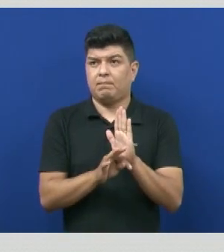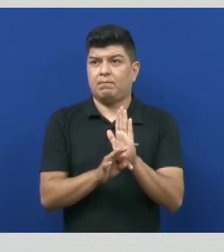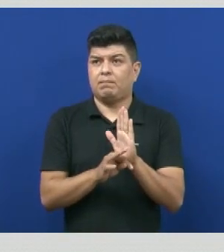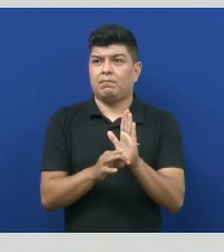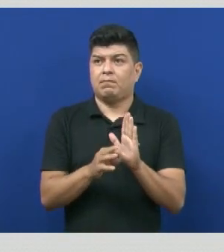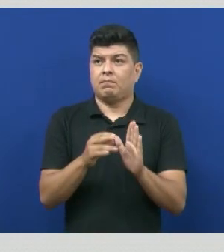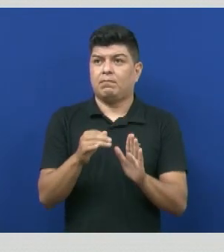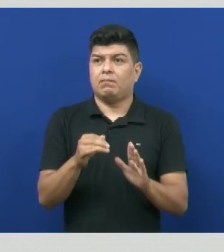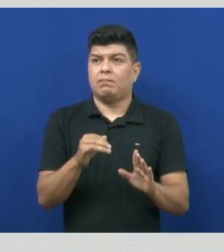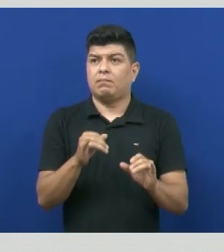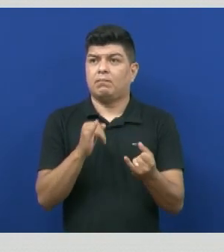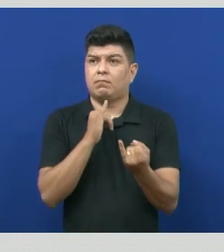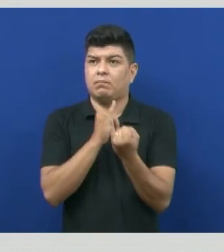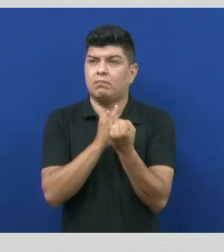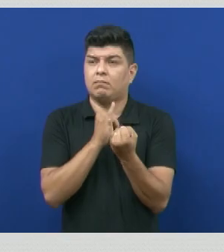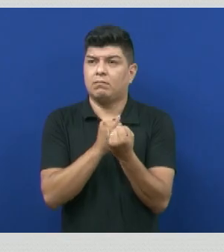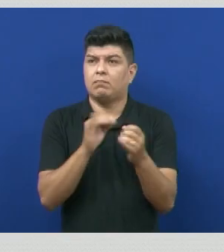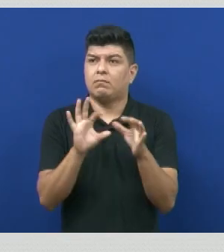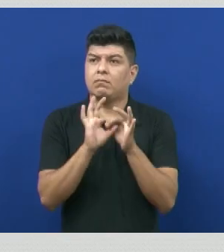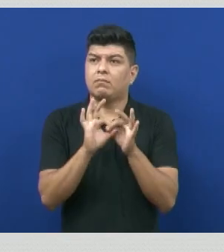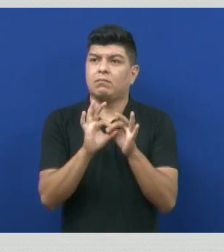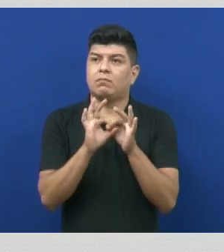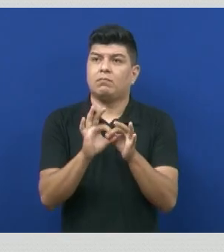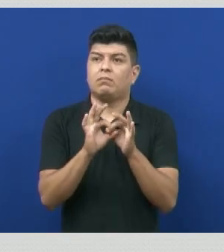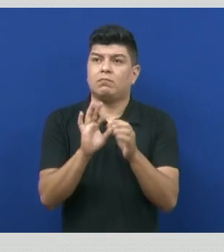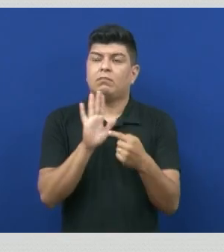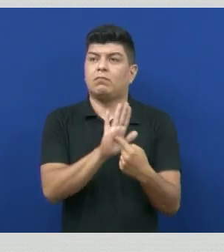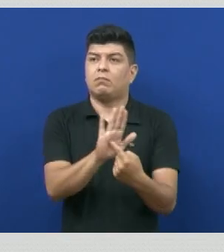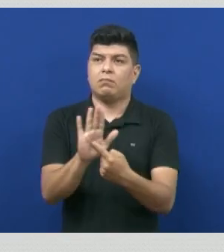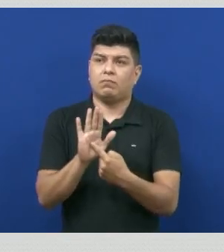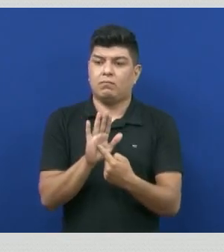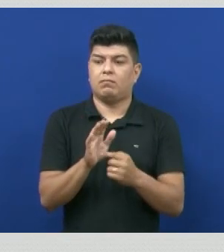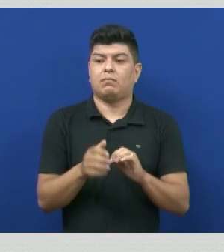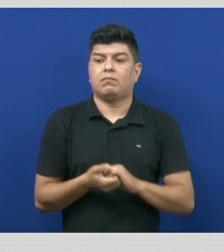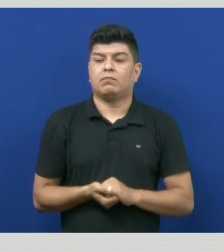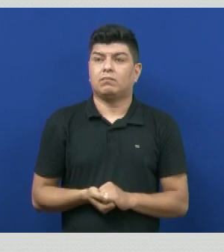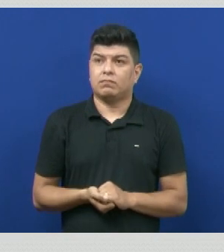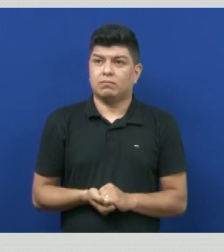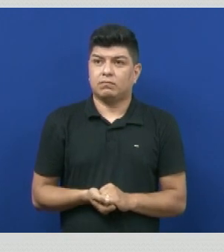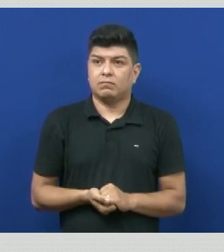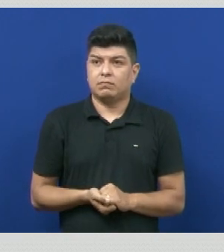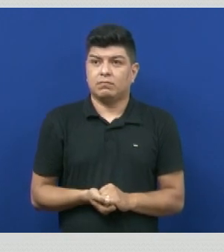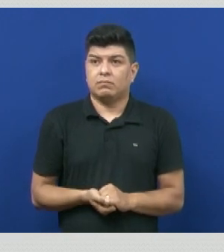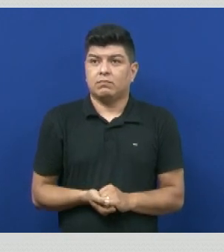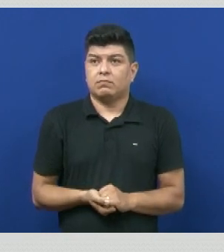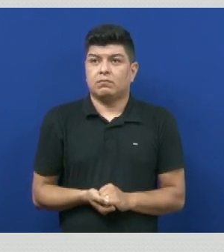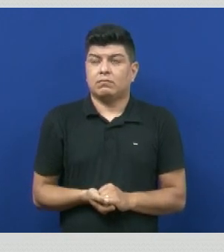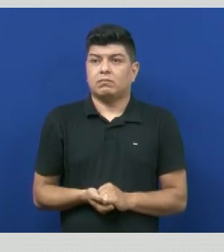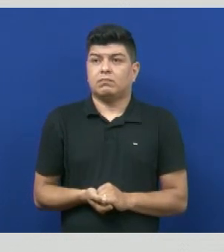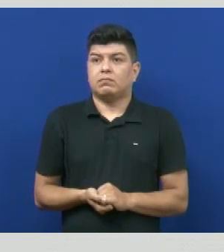estão intimamente ligados ao tipo expositivo?